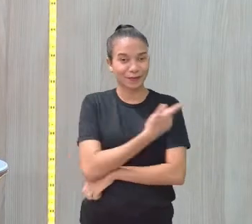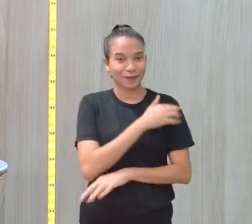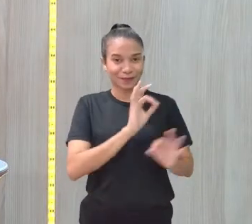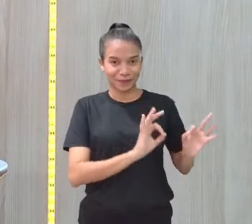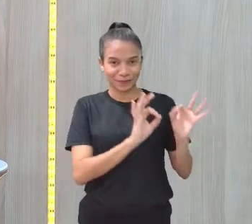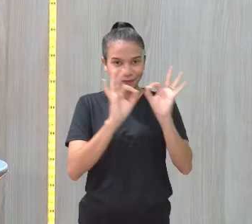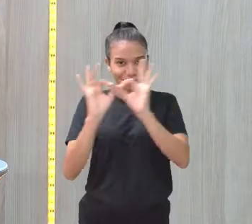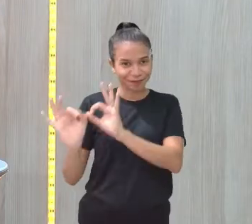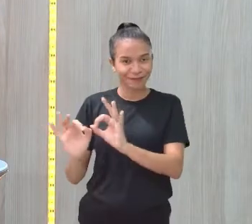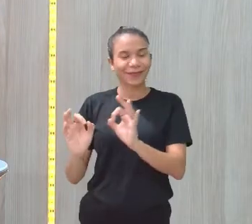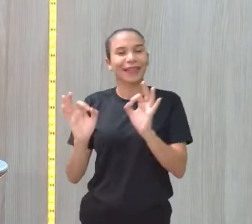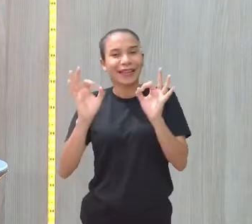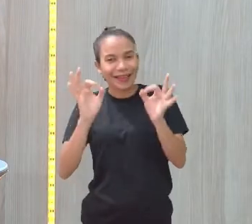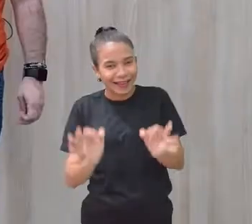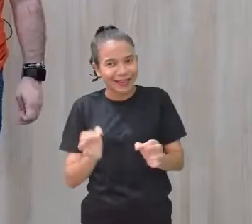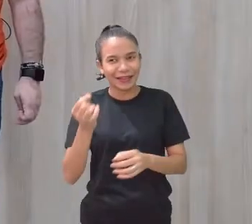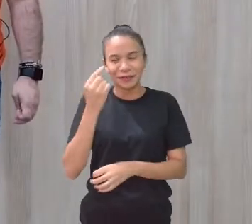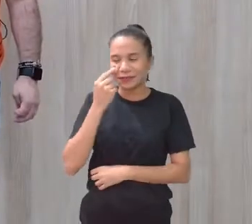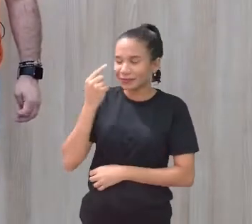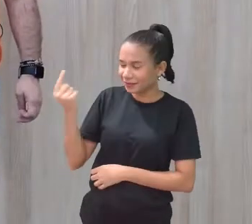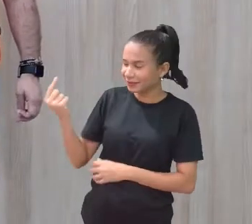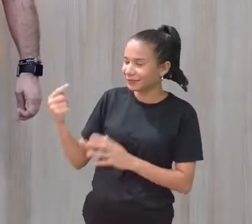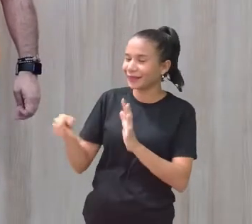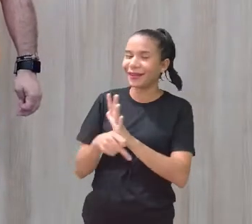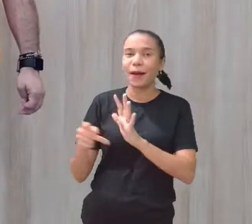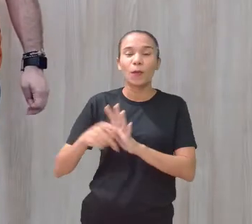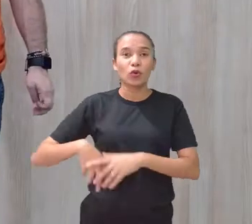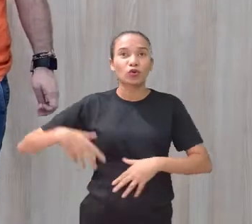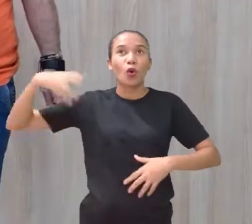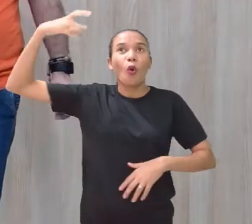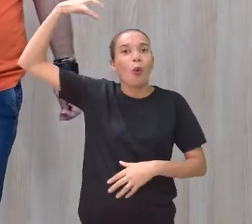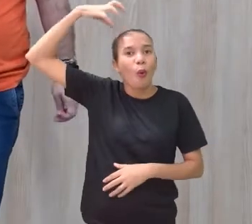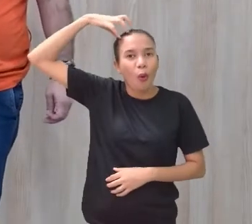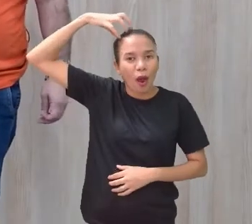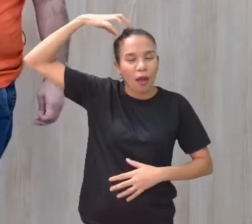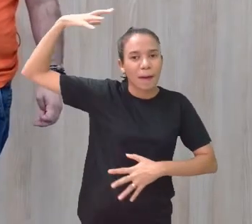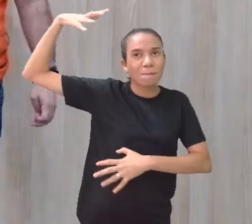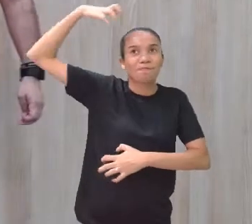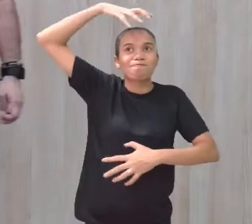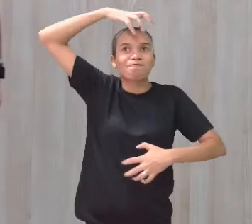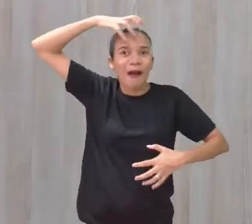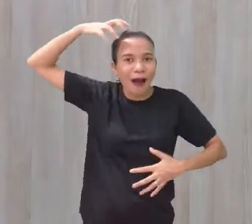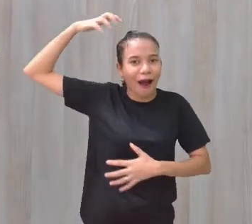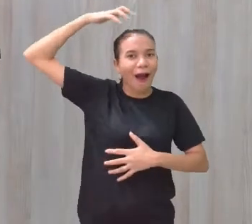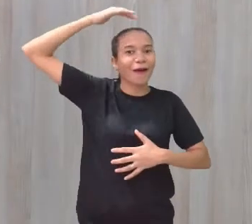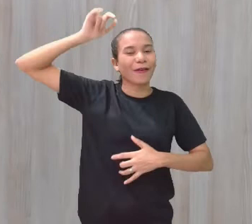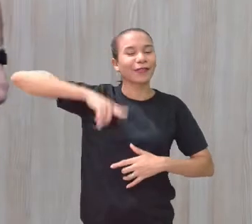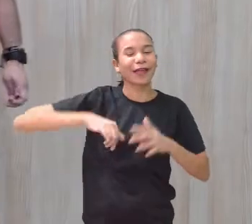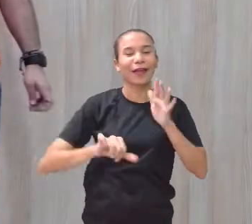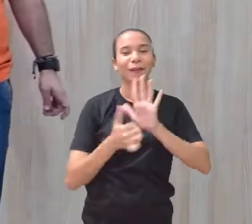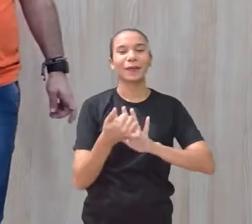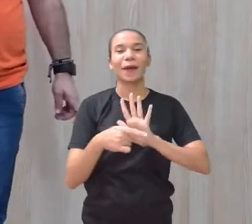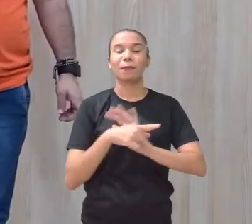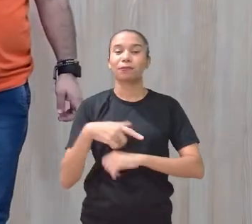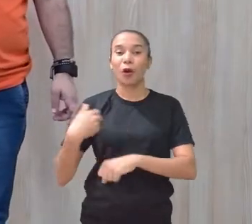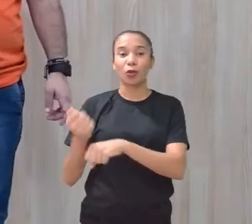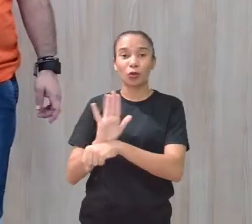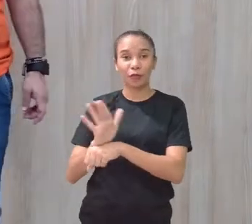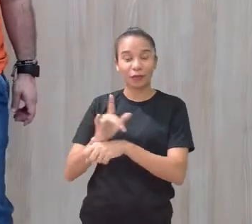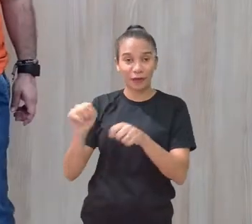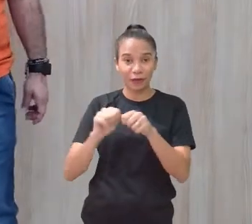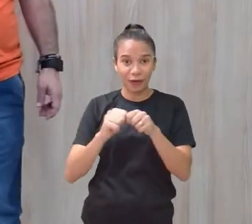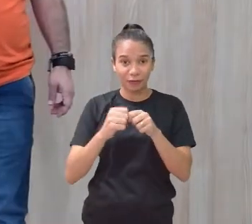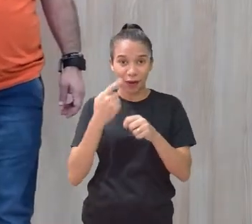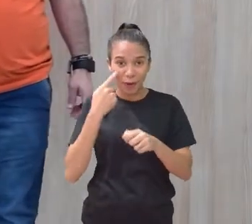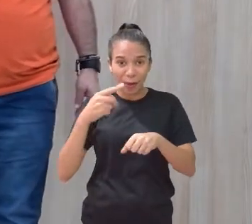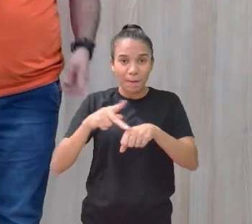acompanhar. Então, veja, o King Kong, ele se tornou um clássico, né? Existe a primeira versão do filme, ela é feita inclusive